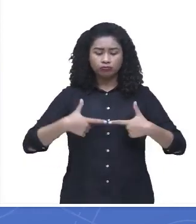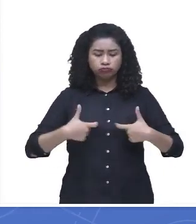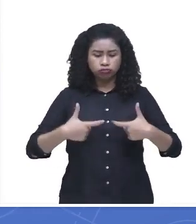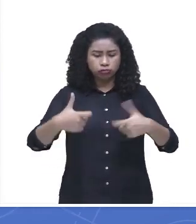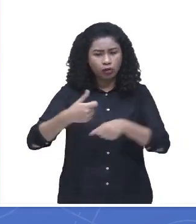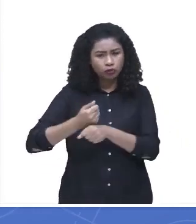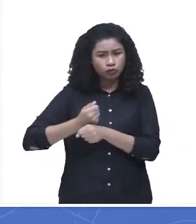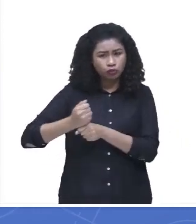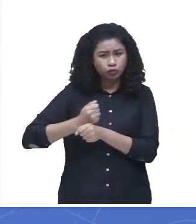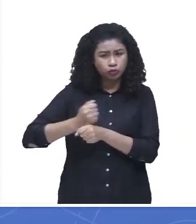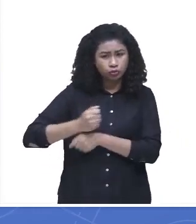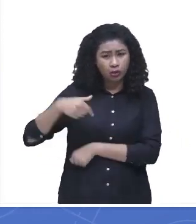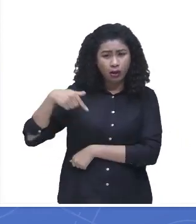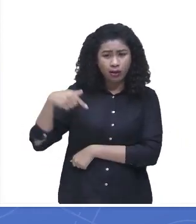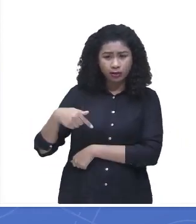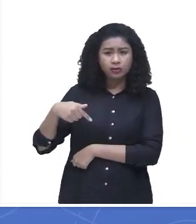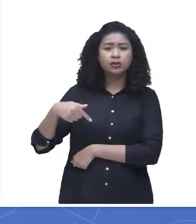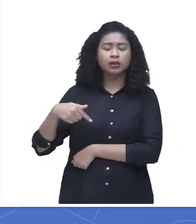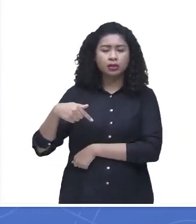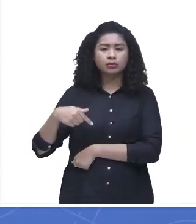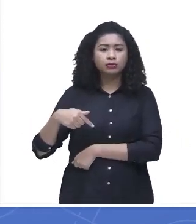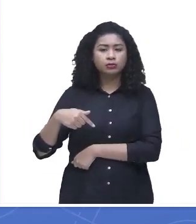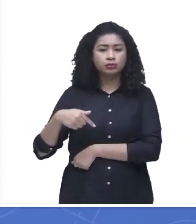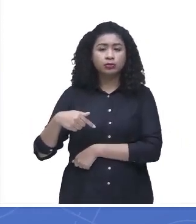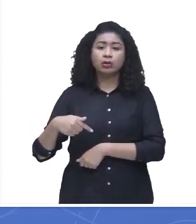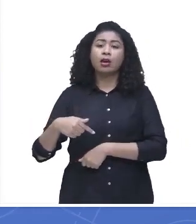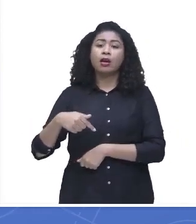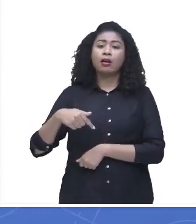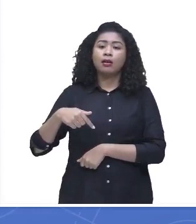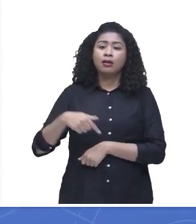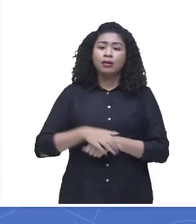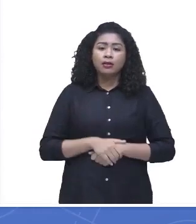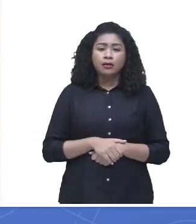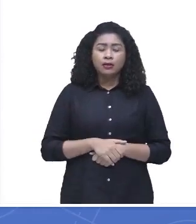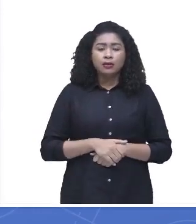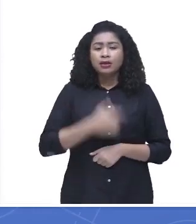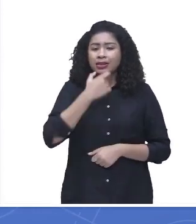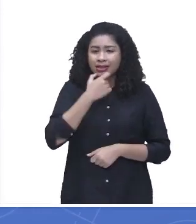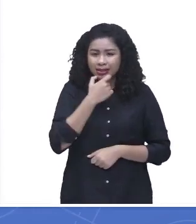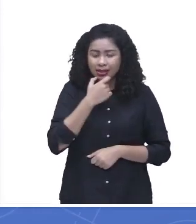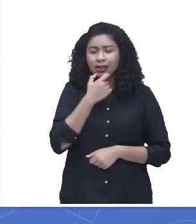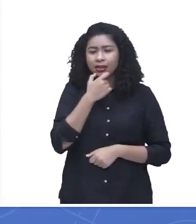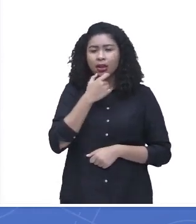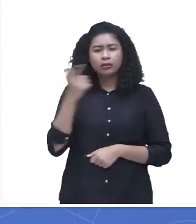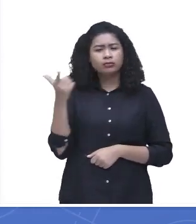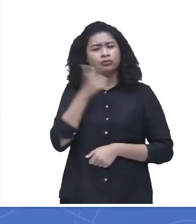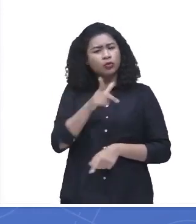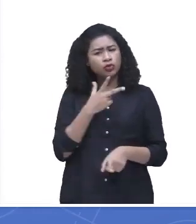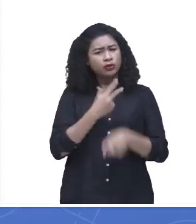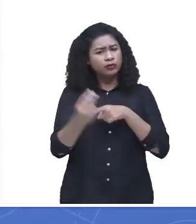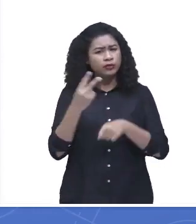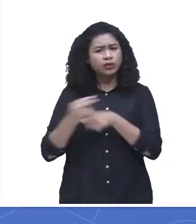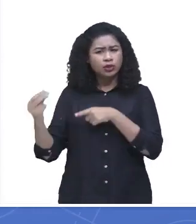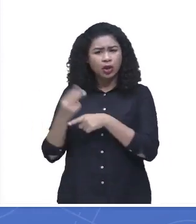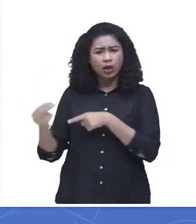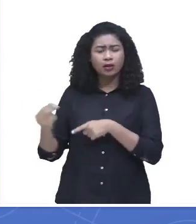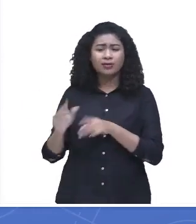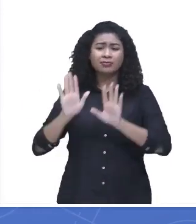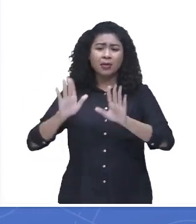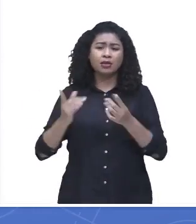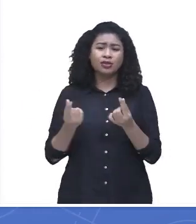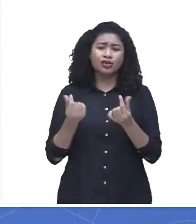saiu vencedora. Porém, depende muito da força do capital naquele evento, certo? E